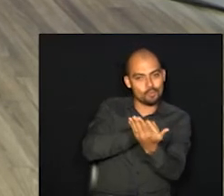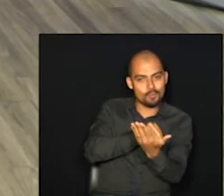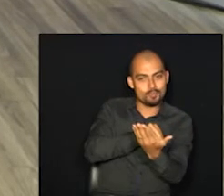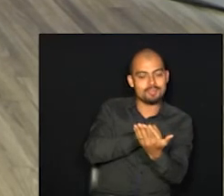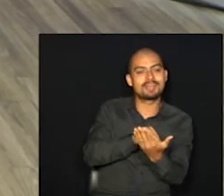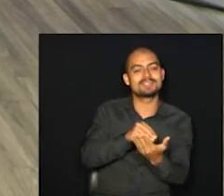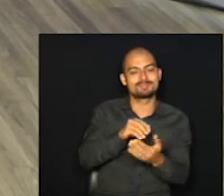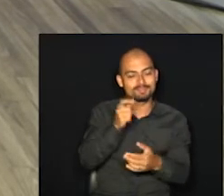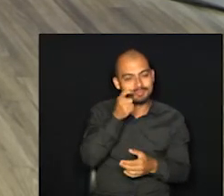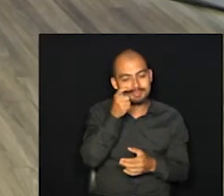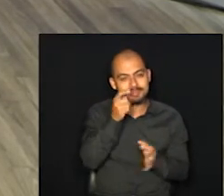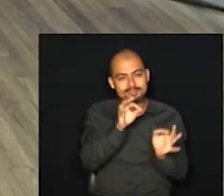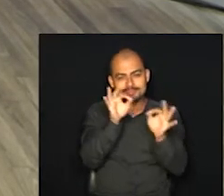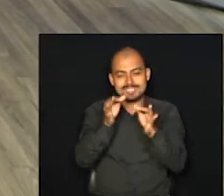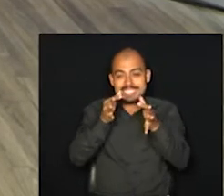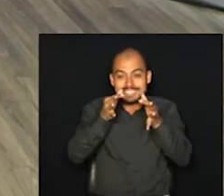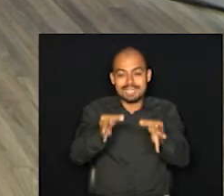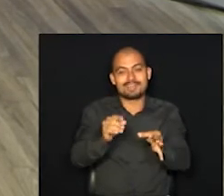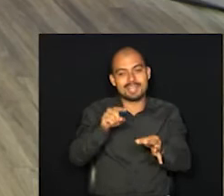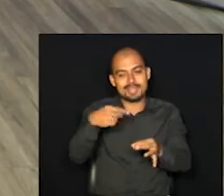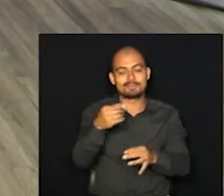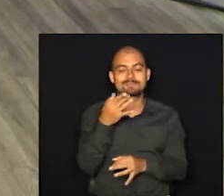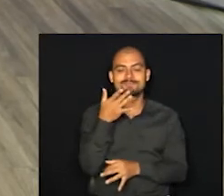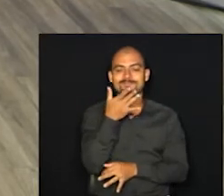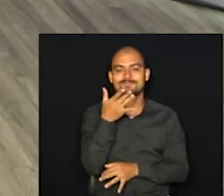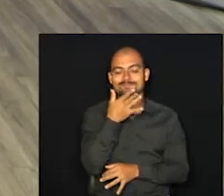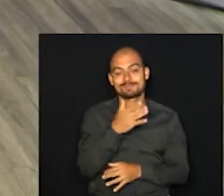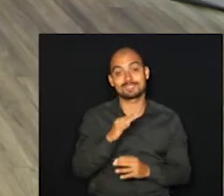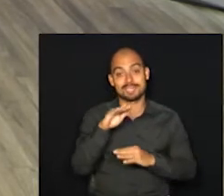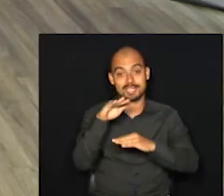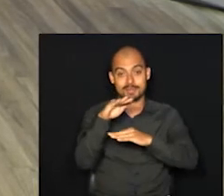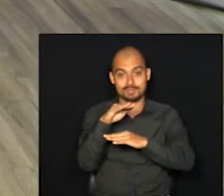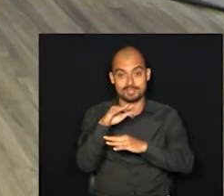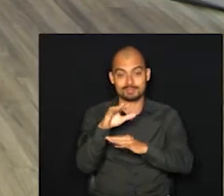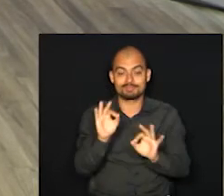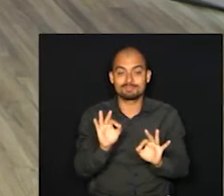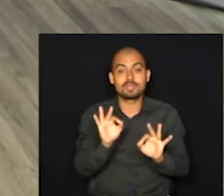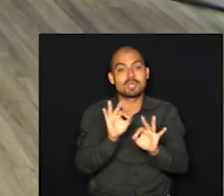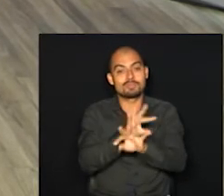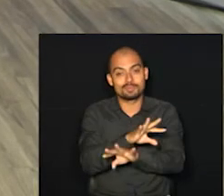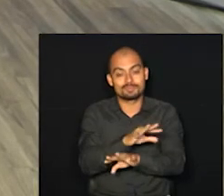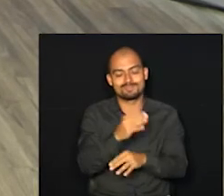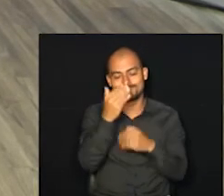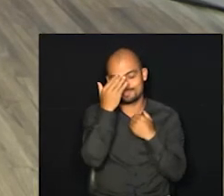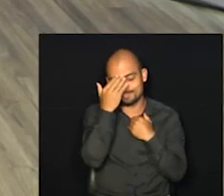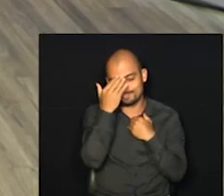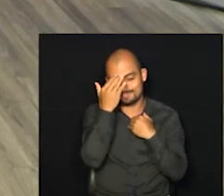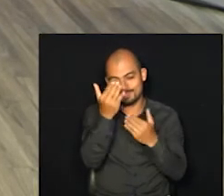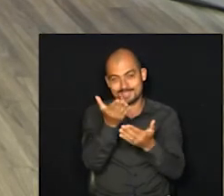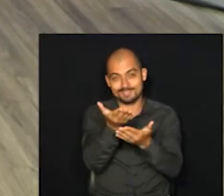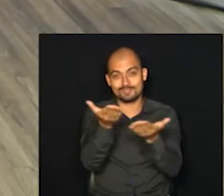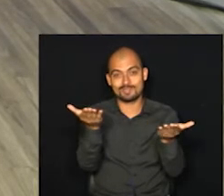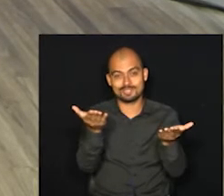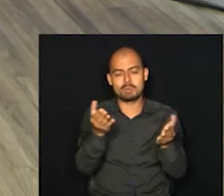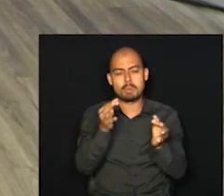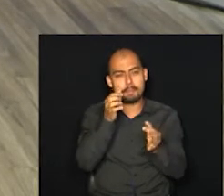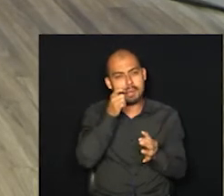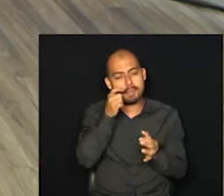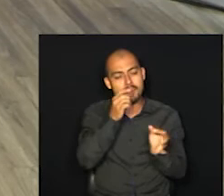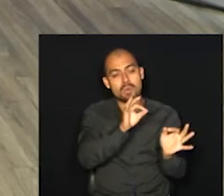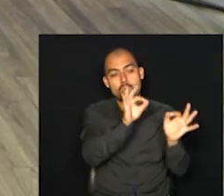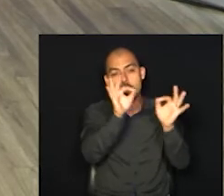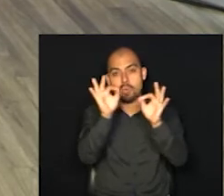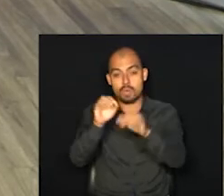para depois saborear. O Câmara Total fica por aqui. Muito obrigado você que está nos acompanhando desde